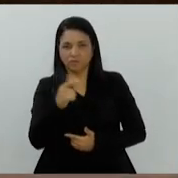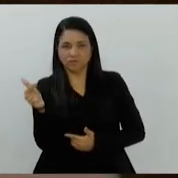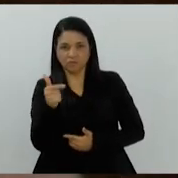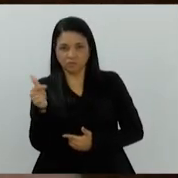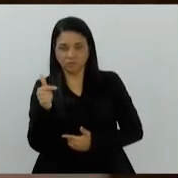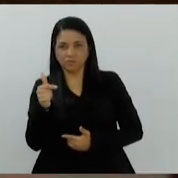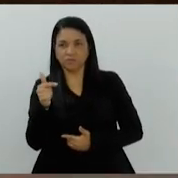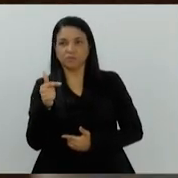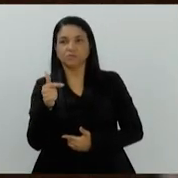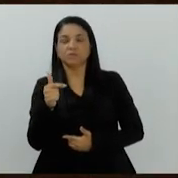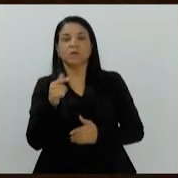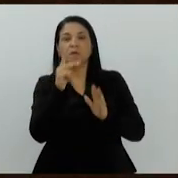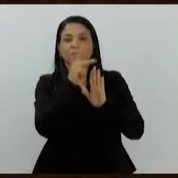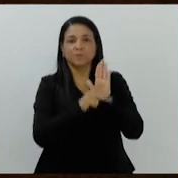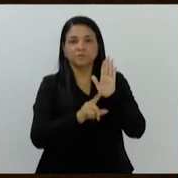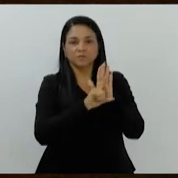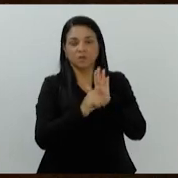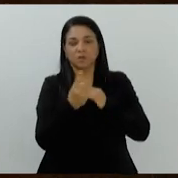o projeto de lei